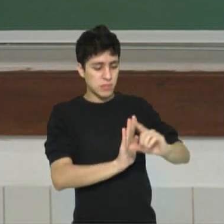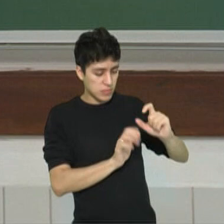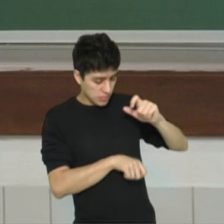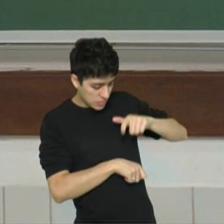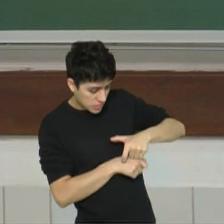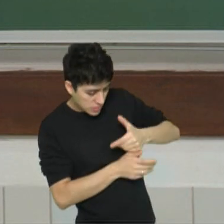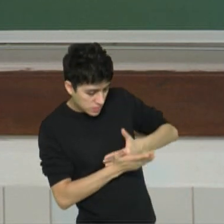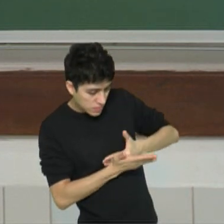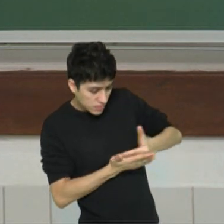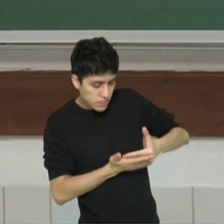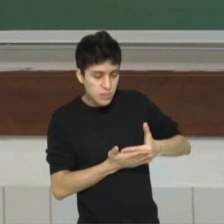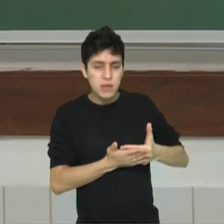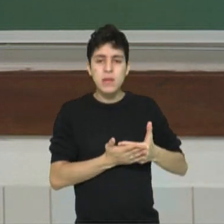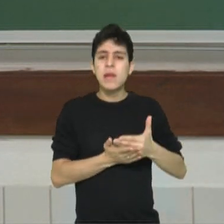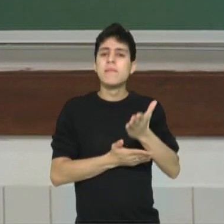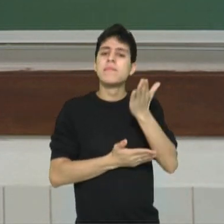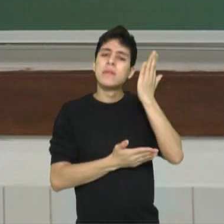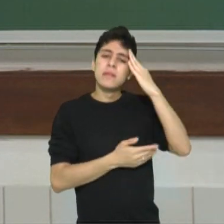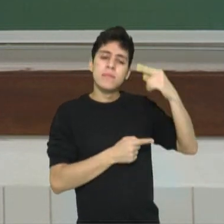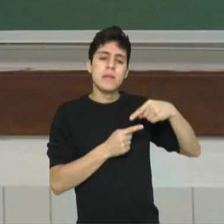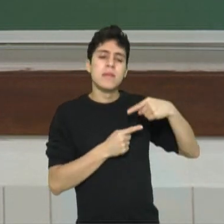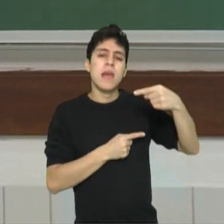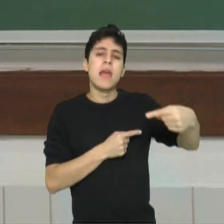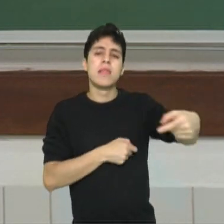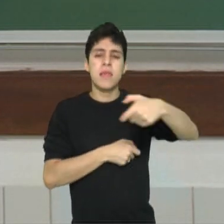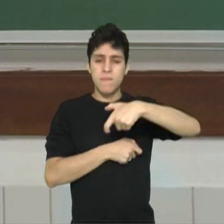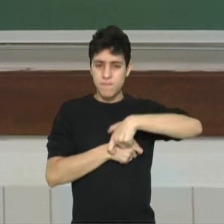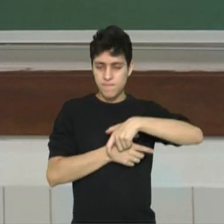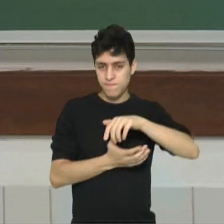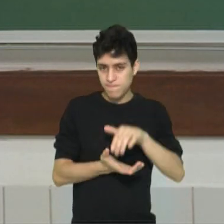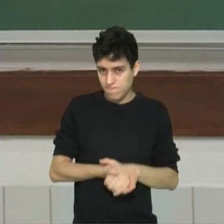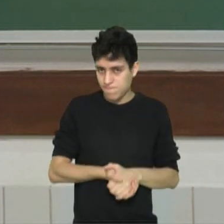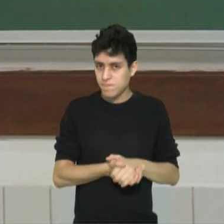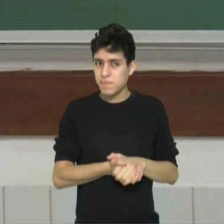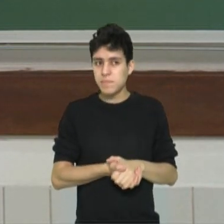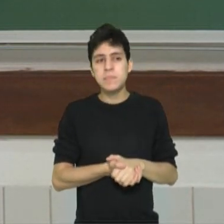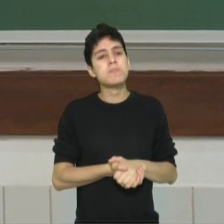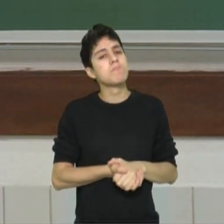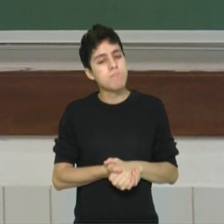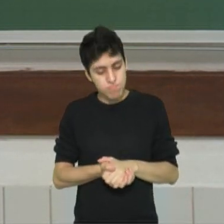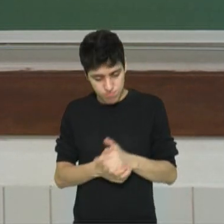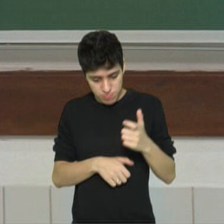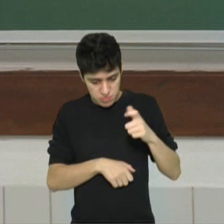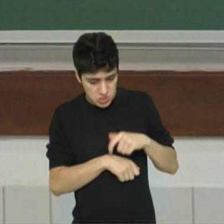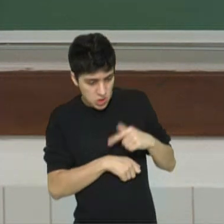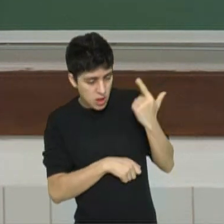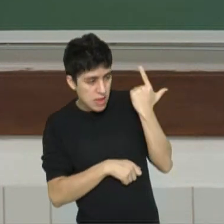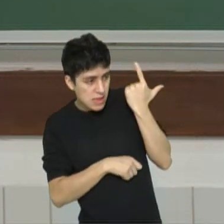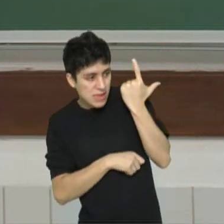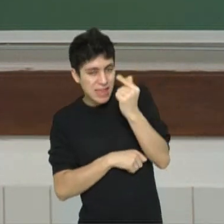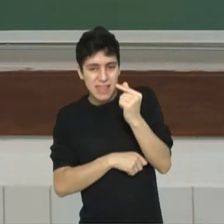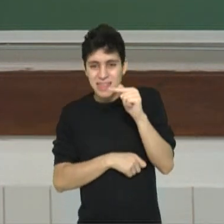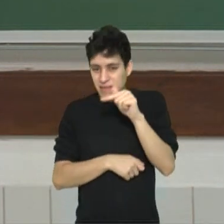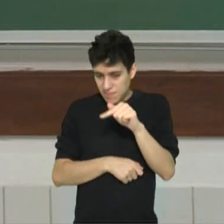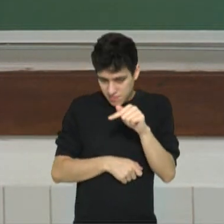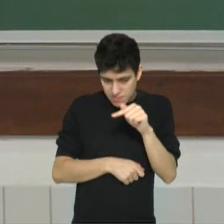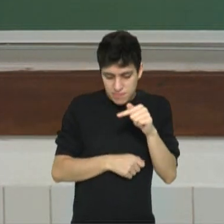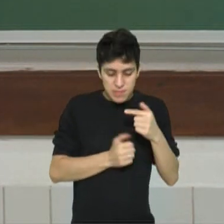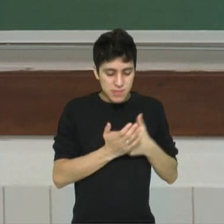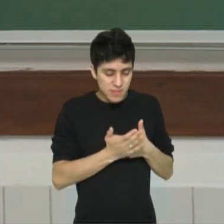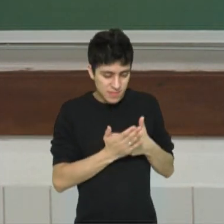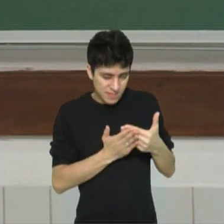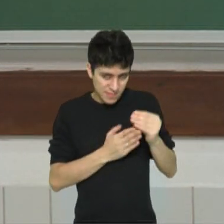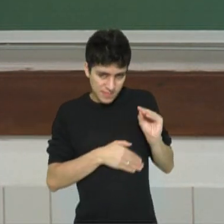inicial, que horas que ele começou a se movimentar. Então, olha só, ele saiu às 7, então o seu tempo